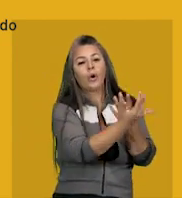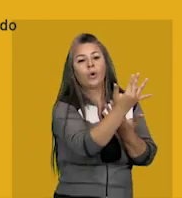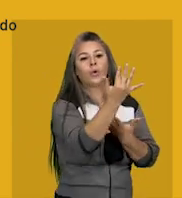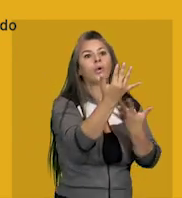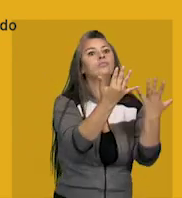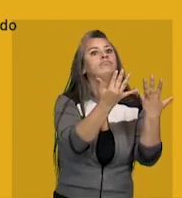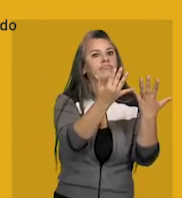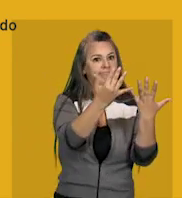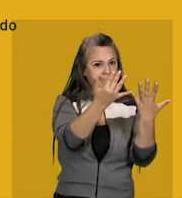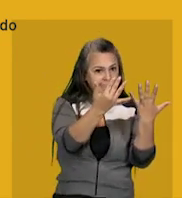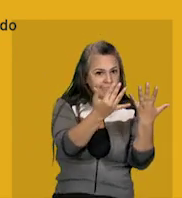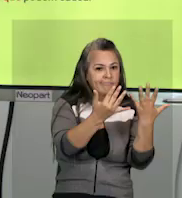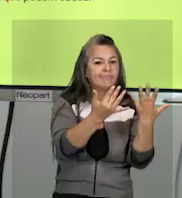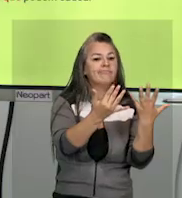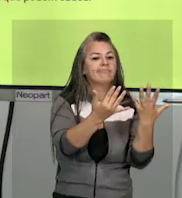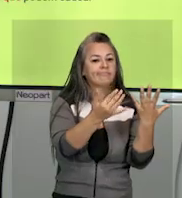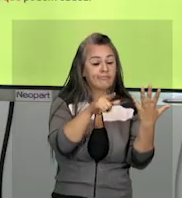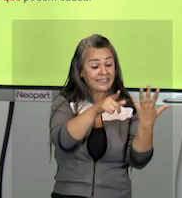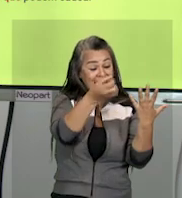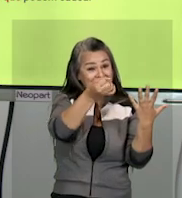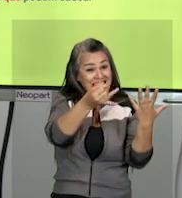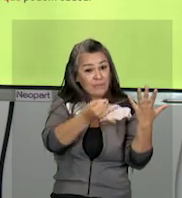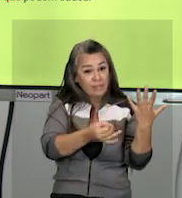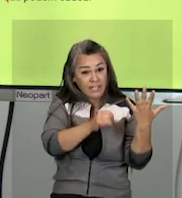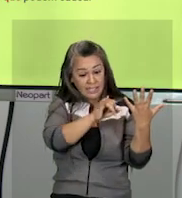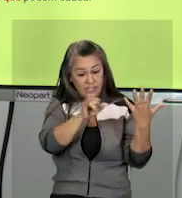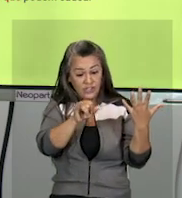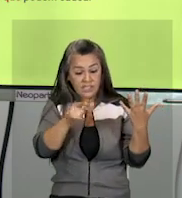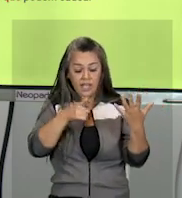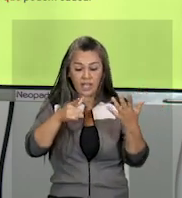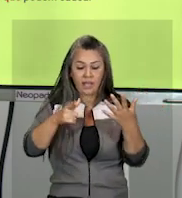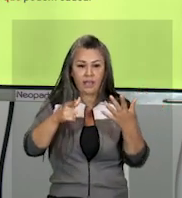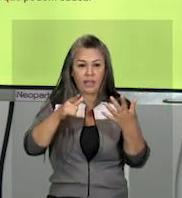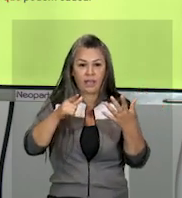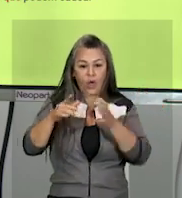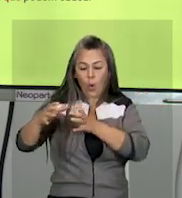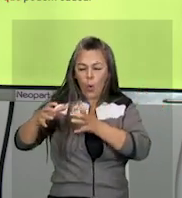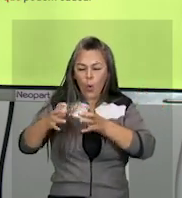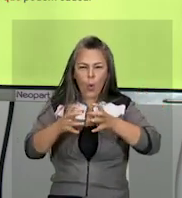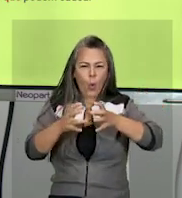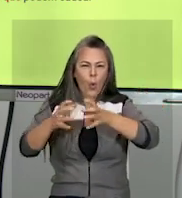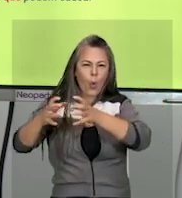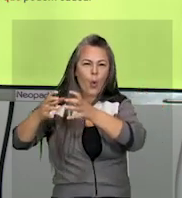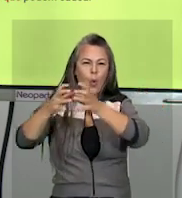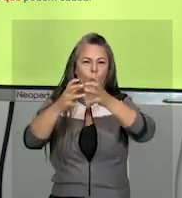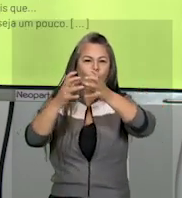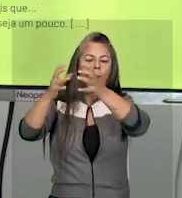alguma coisa. Estou explicando o que pode acontecer. Então, ela é explicativa por este motivo.